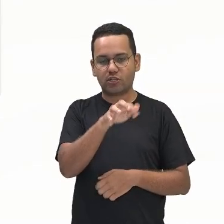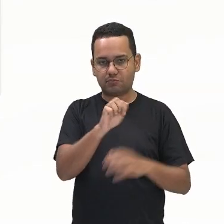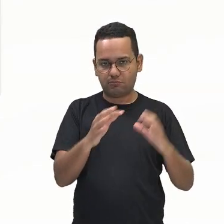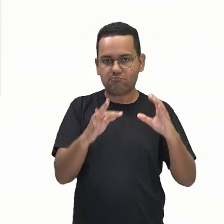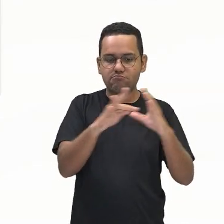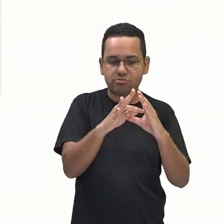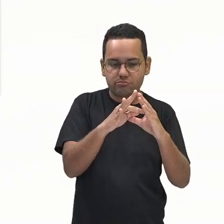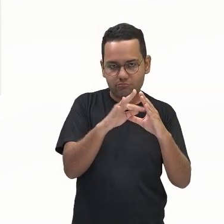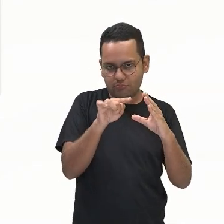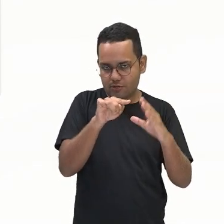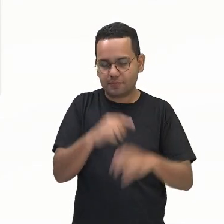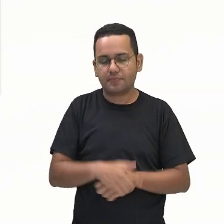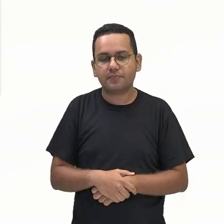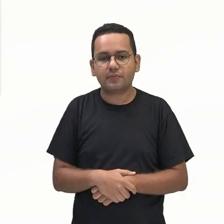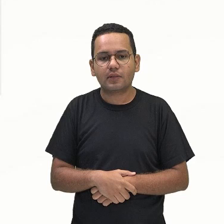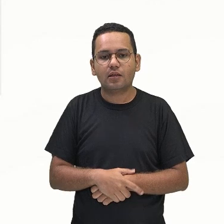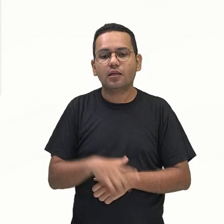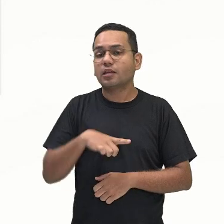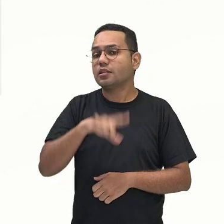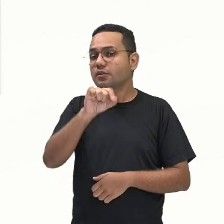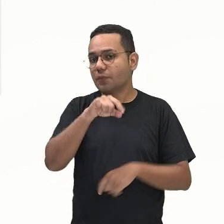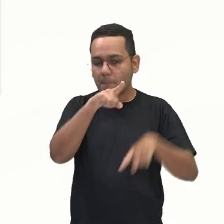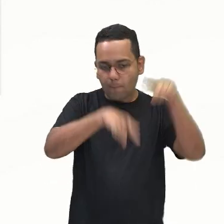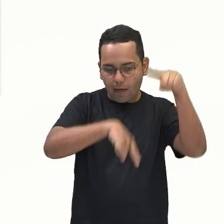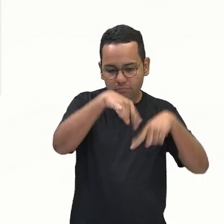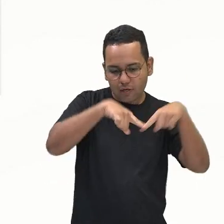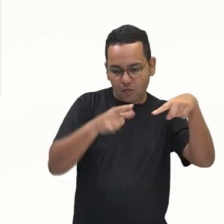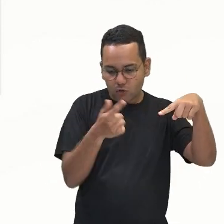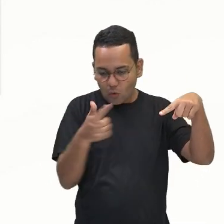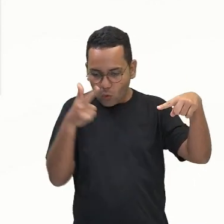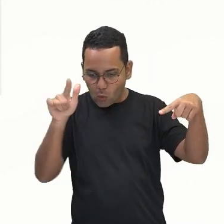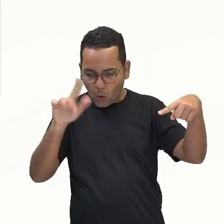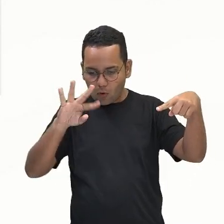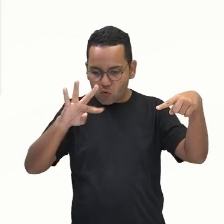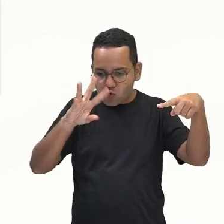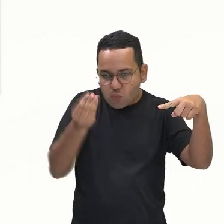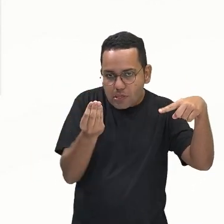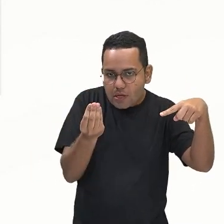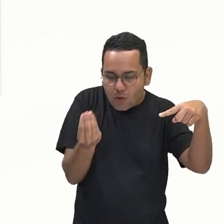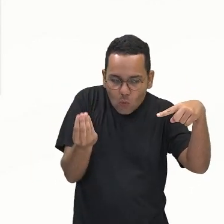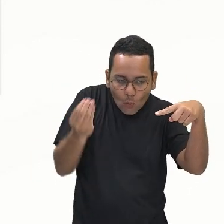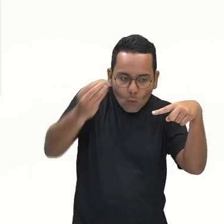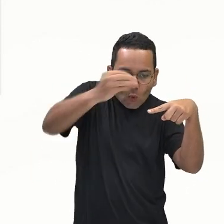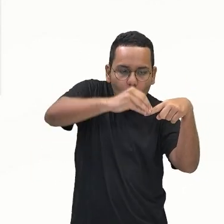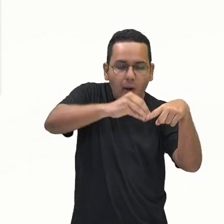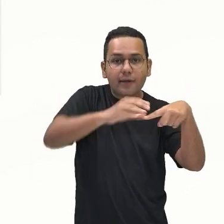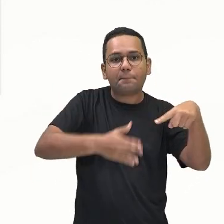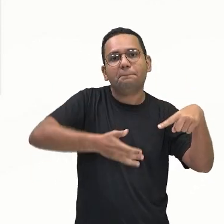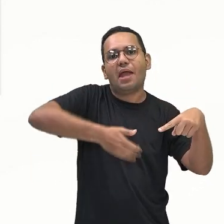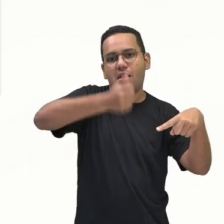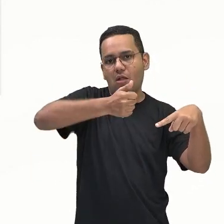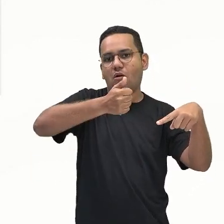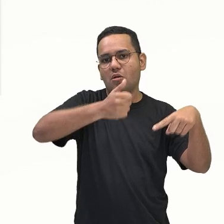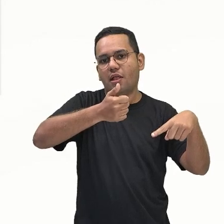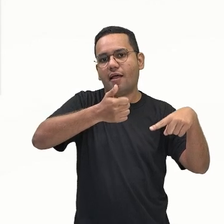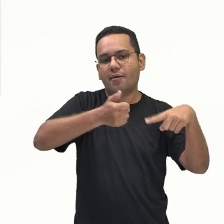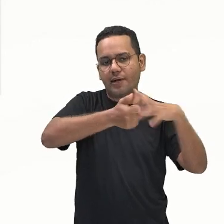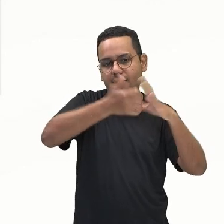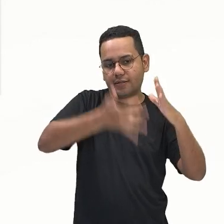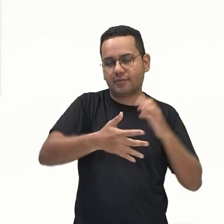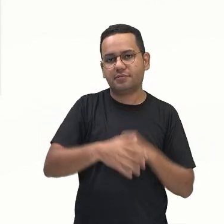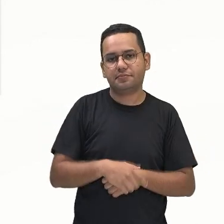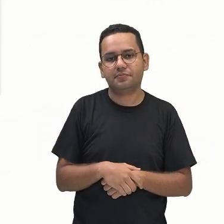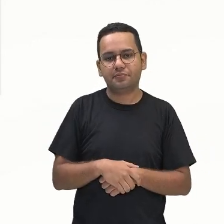recebem genes de outros organismos para melhorar aí de alguma forma esse alimento. Talvez você já